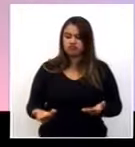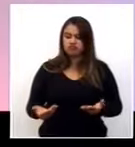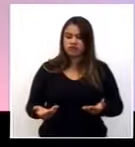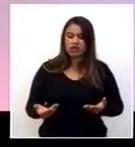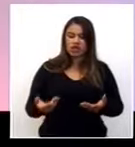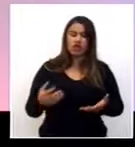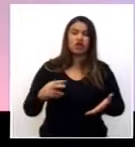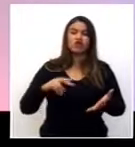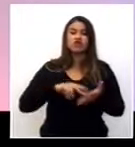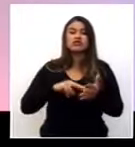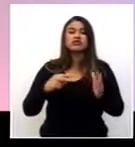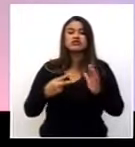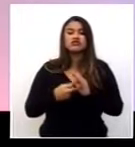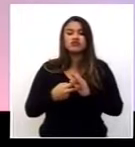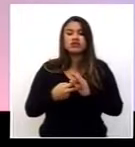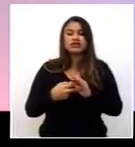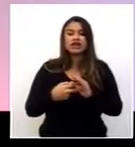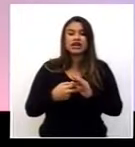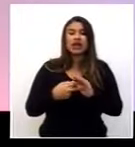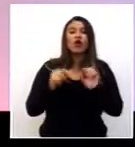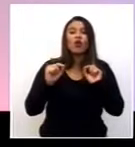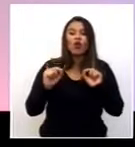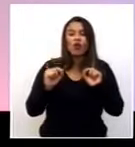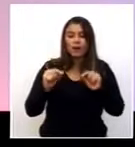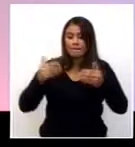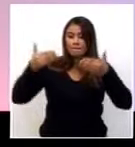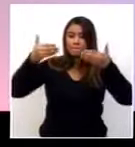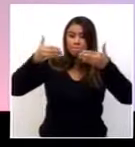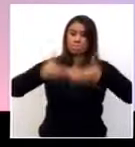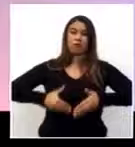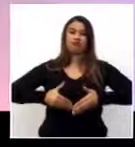vamos traduzir isso. É a prova.